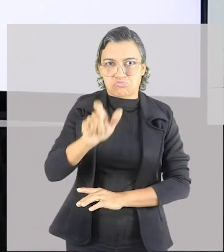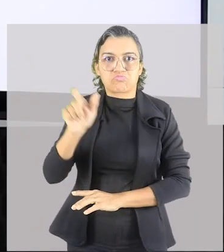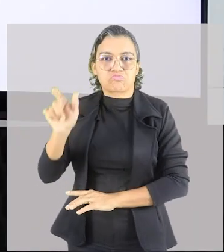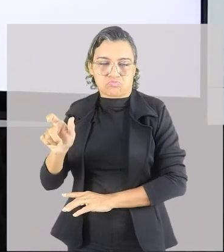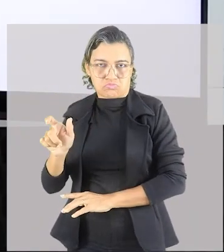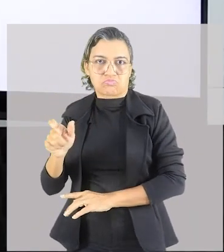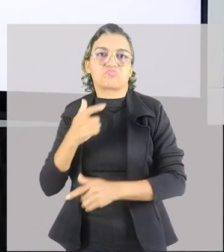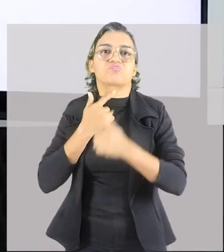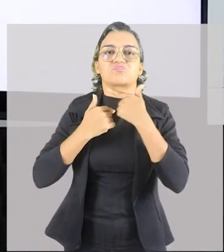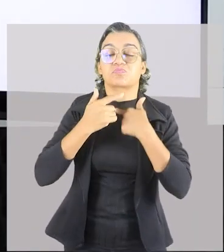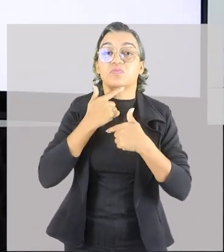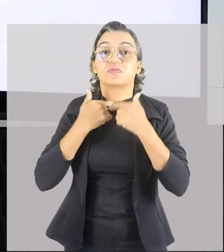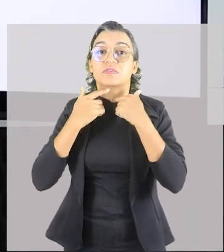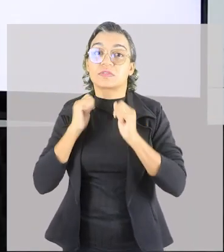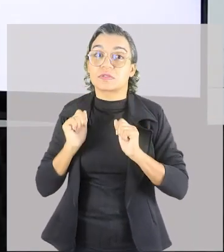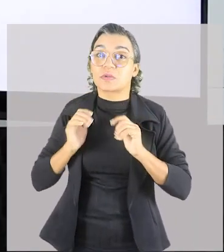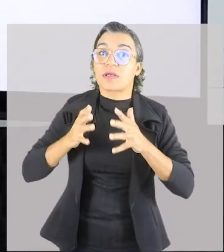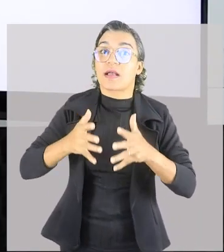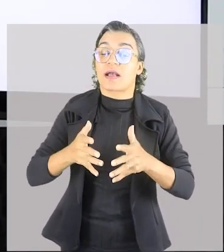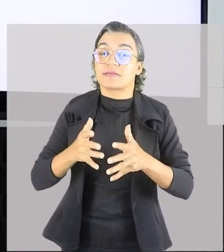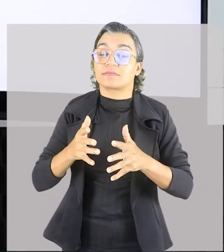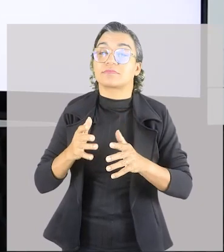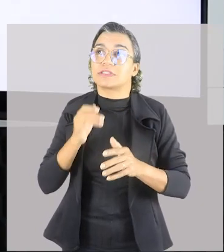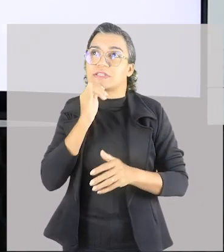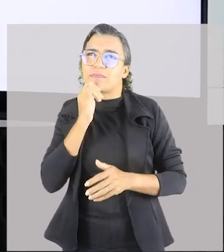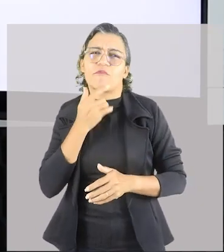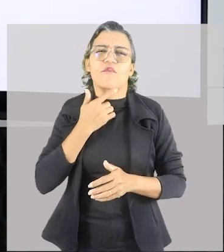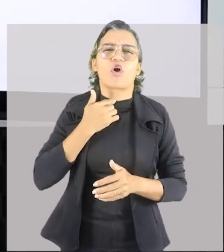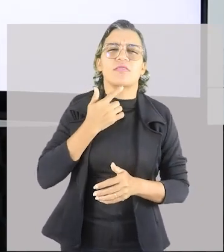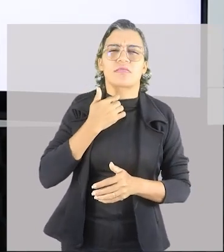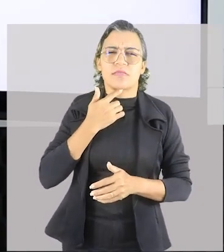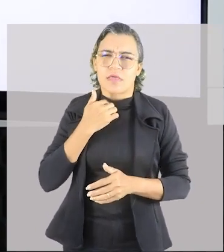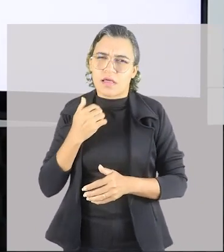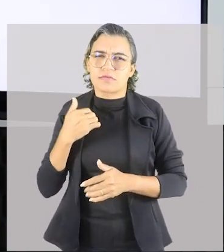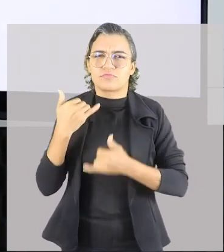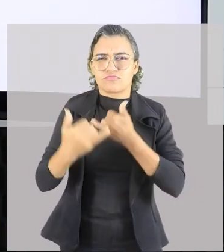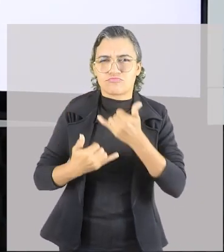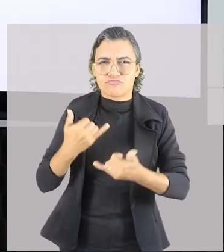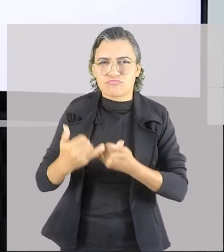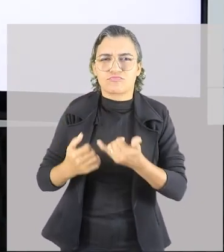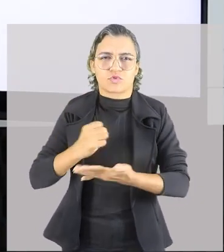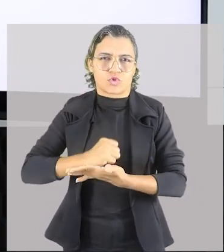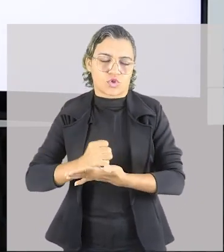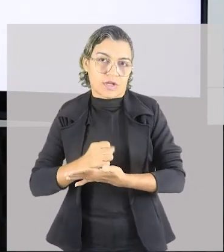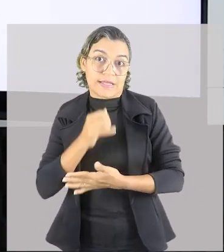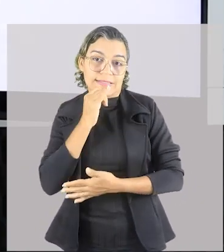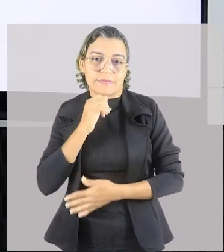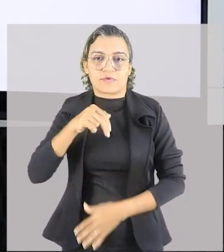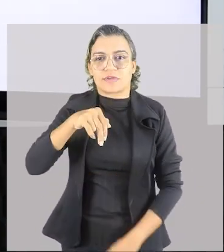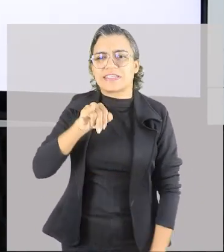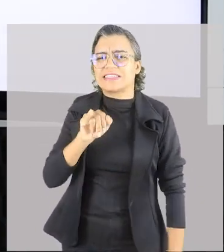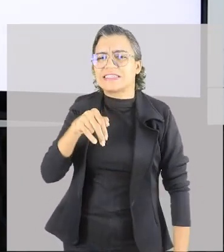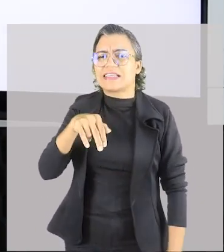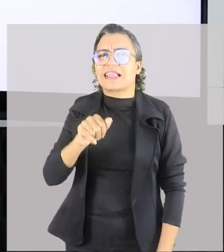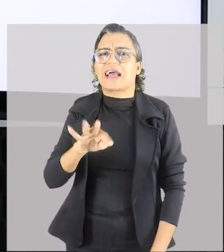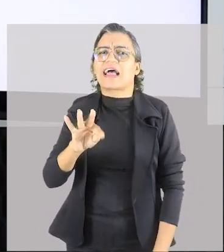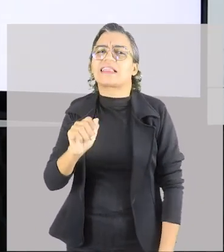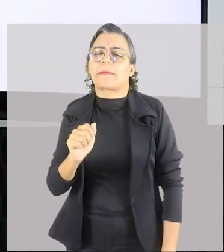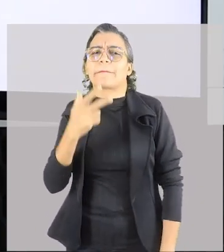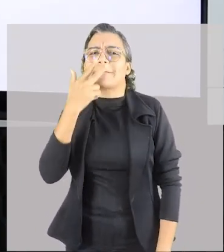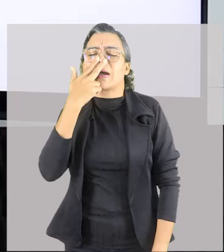desejo pelo ato de jogar. Então, quando ele fala inata ao próprio sujeito, quer dizer que é uma coisa que já